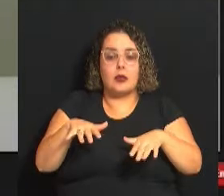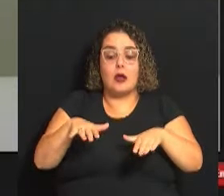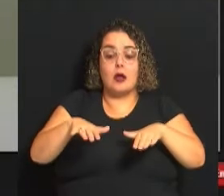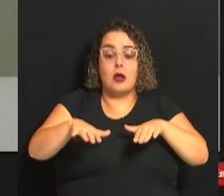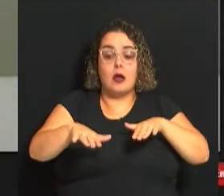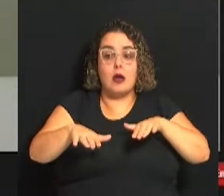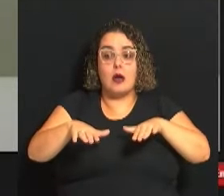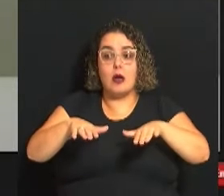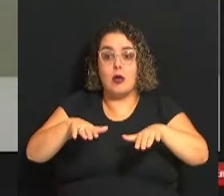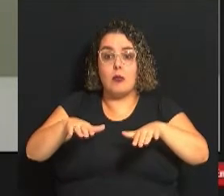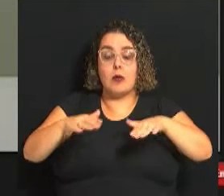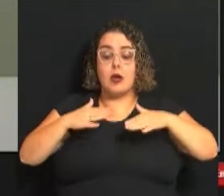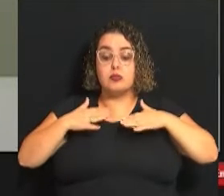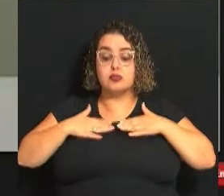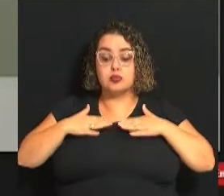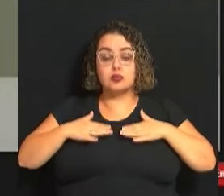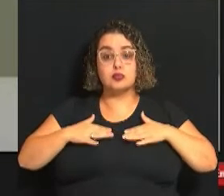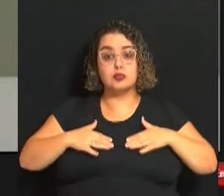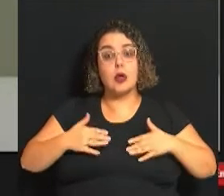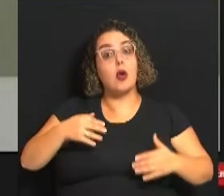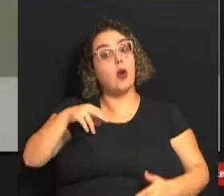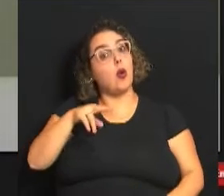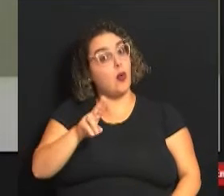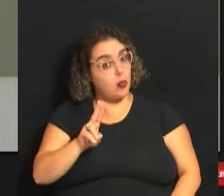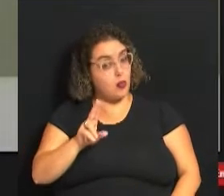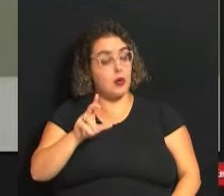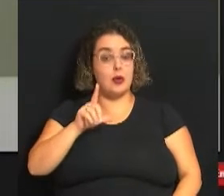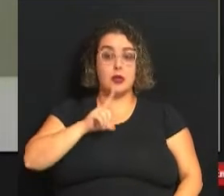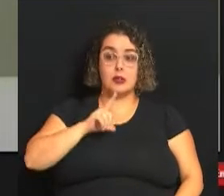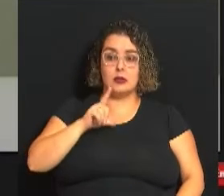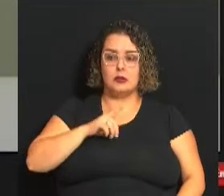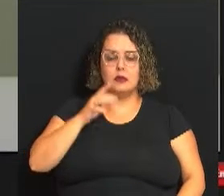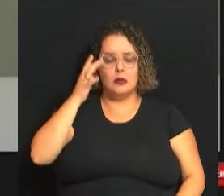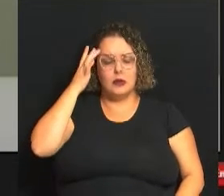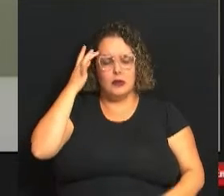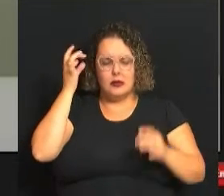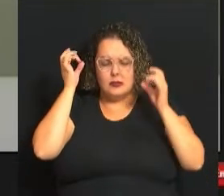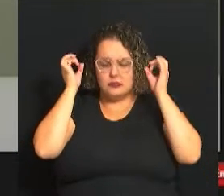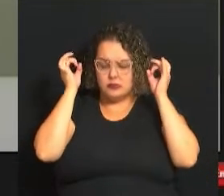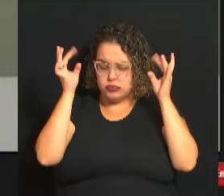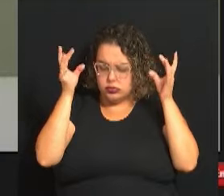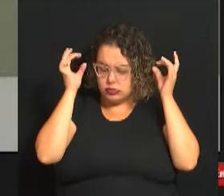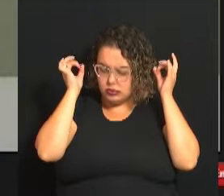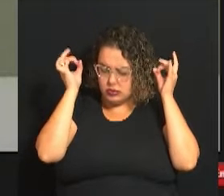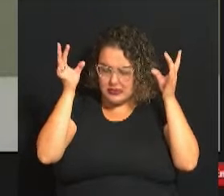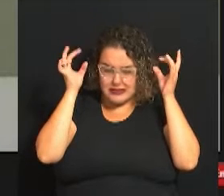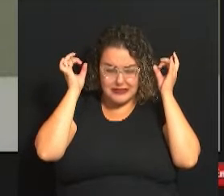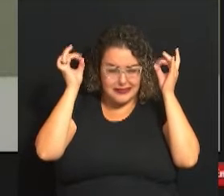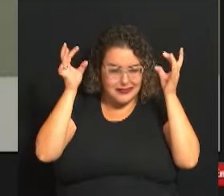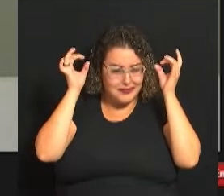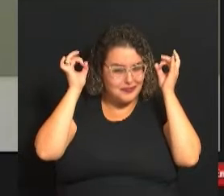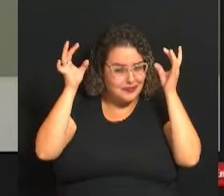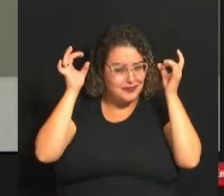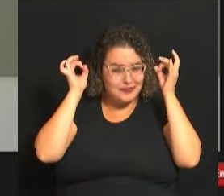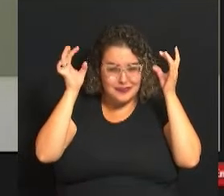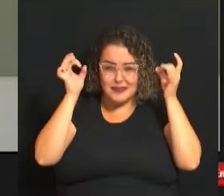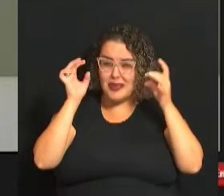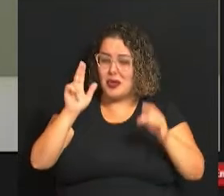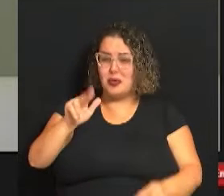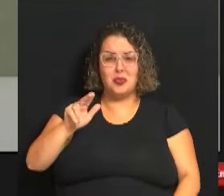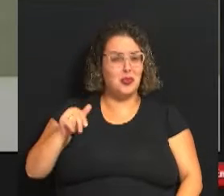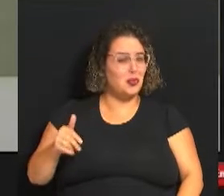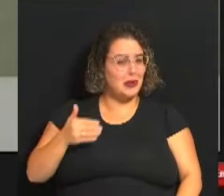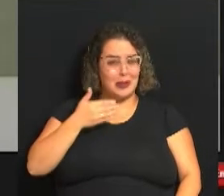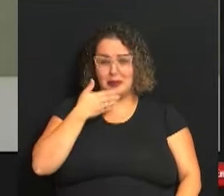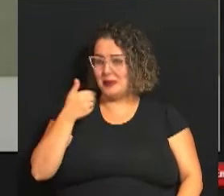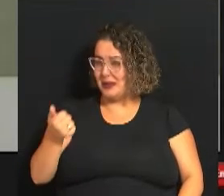lado do corpo, ou que tenha dor de cabeça intensa, que não melhora, a maioria das